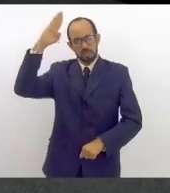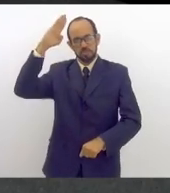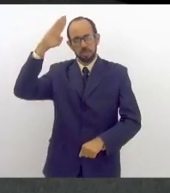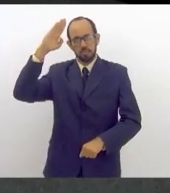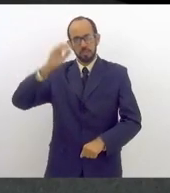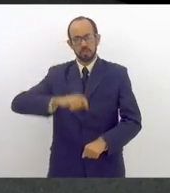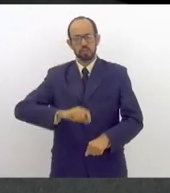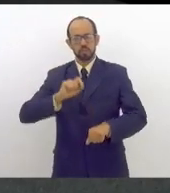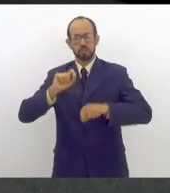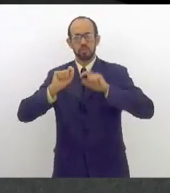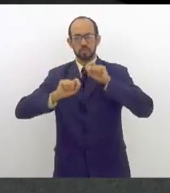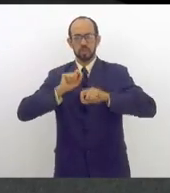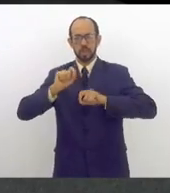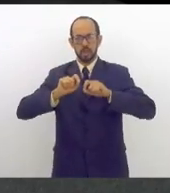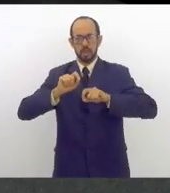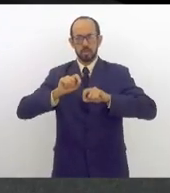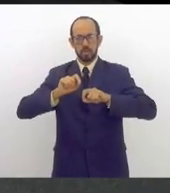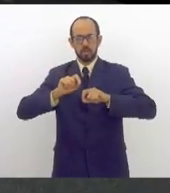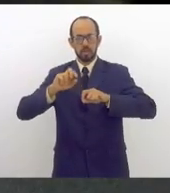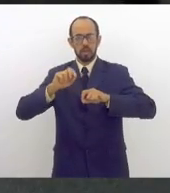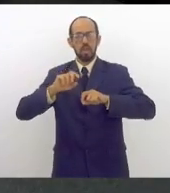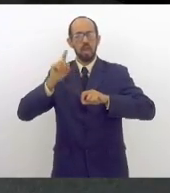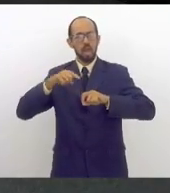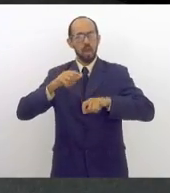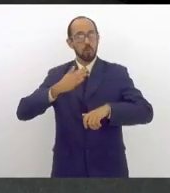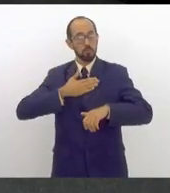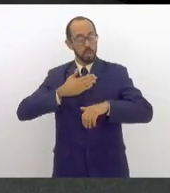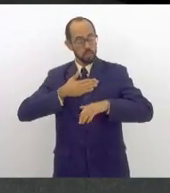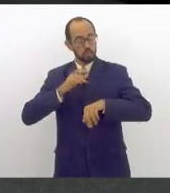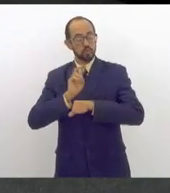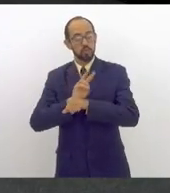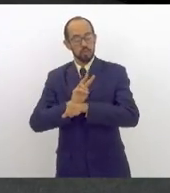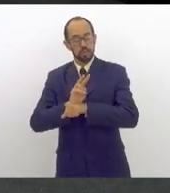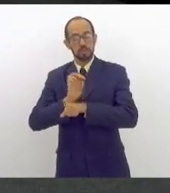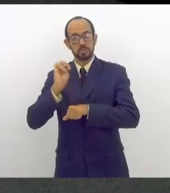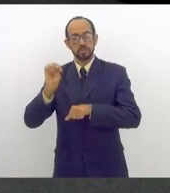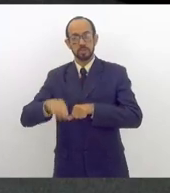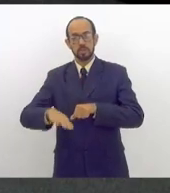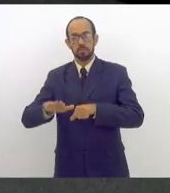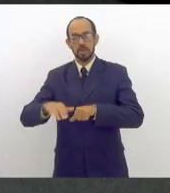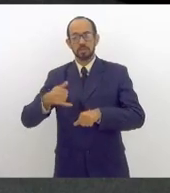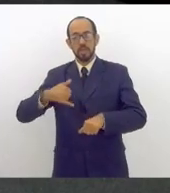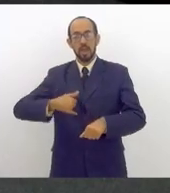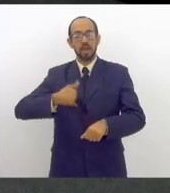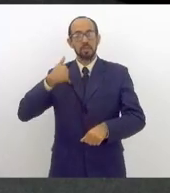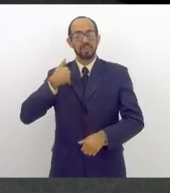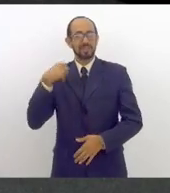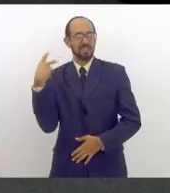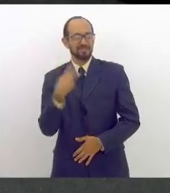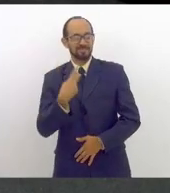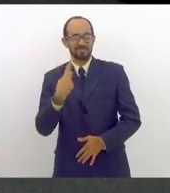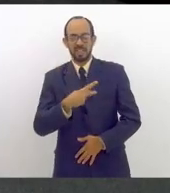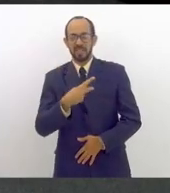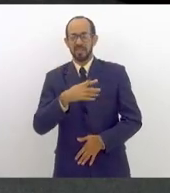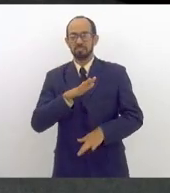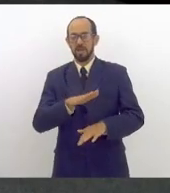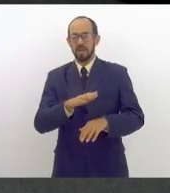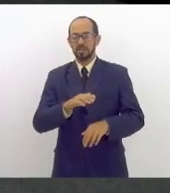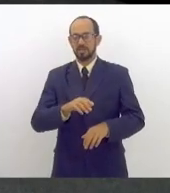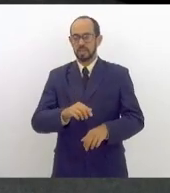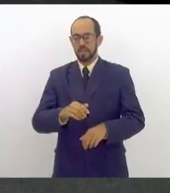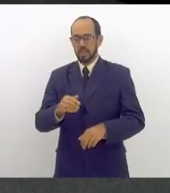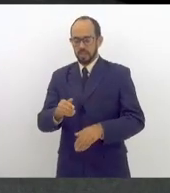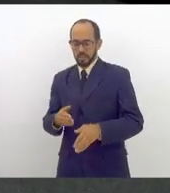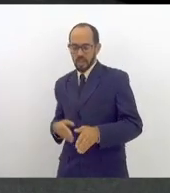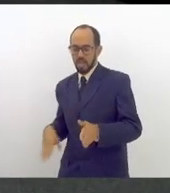não só porque é o meu segurança, mas hoje, além de ser o aniversário dele, colocou a vida em